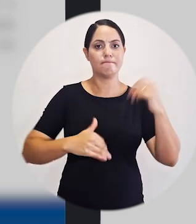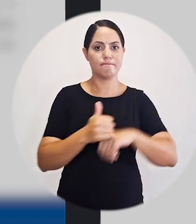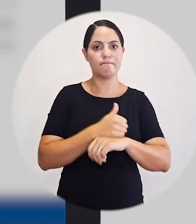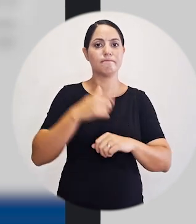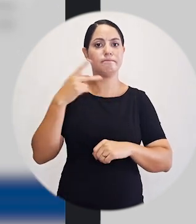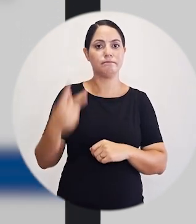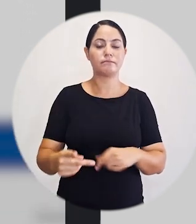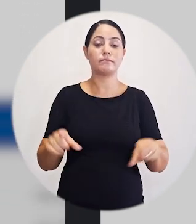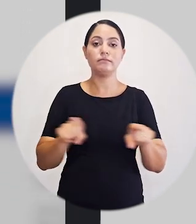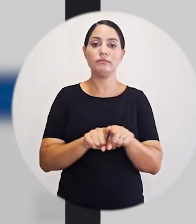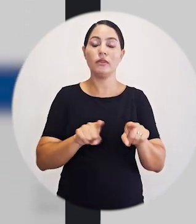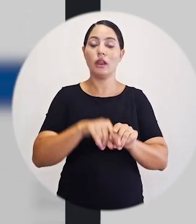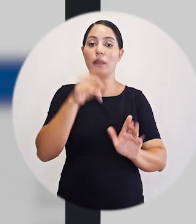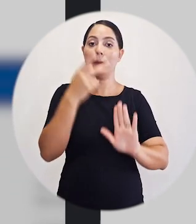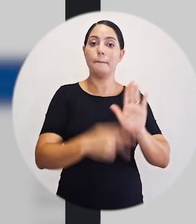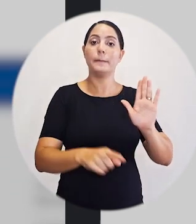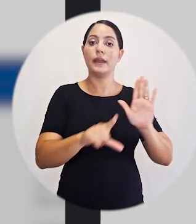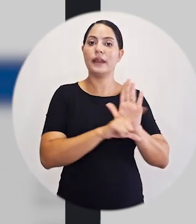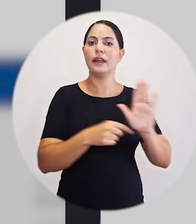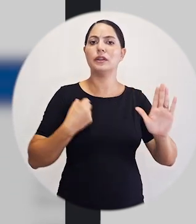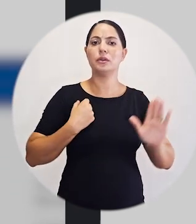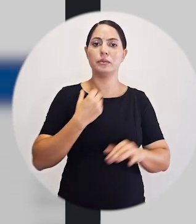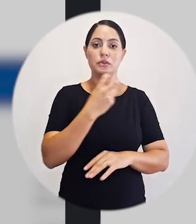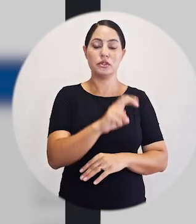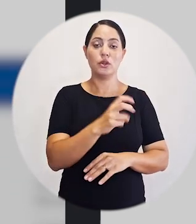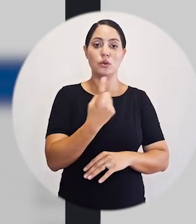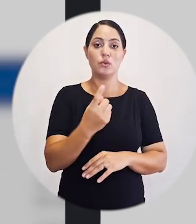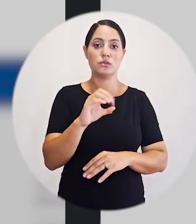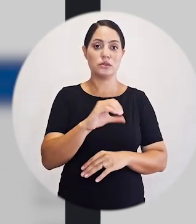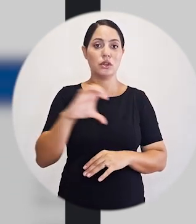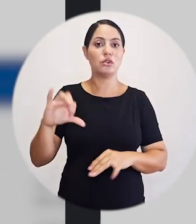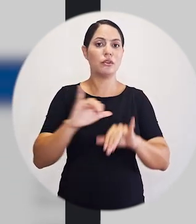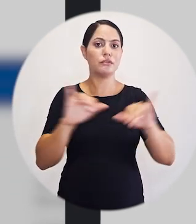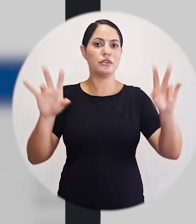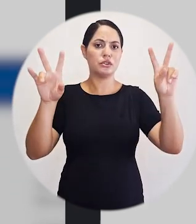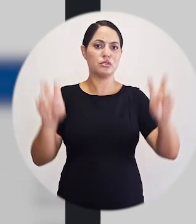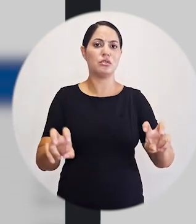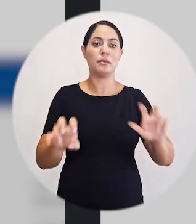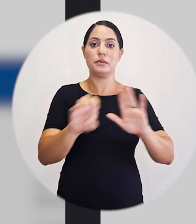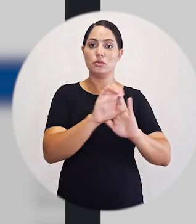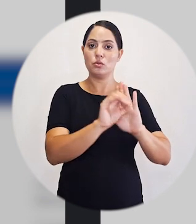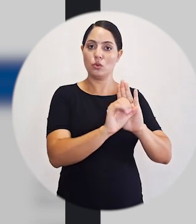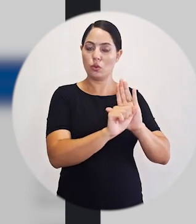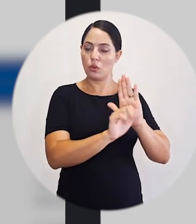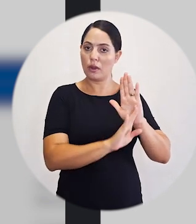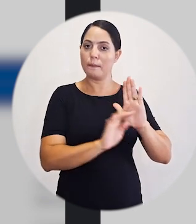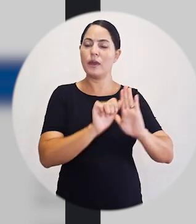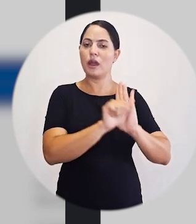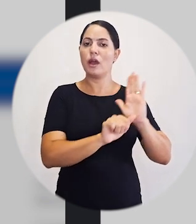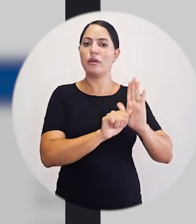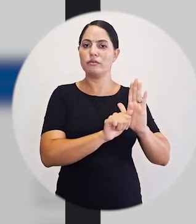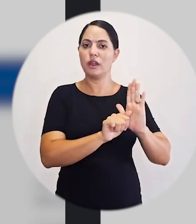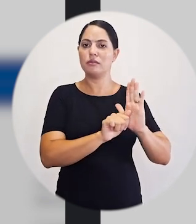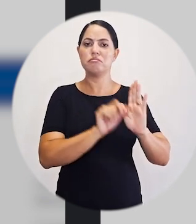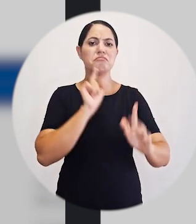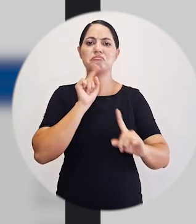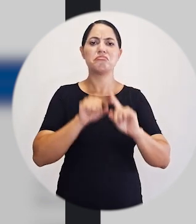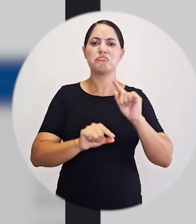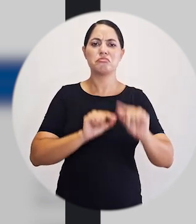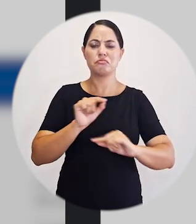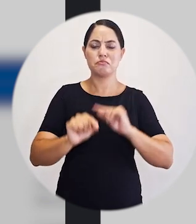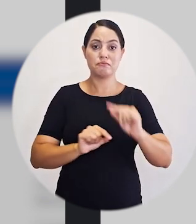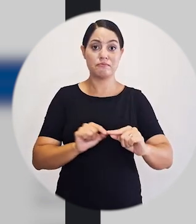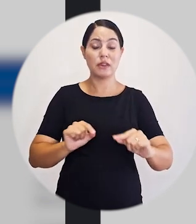atuação profissional. Temos ainda o PL 5109 de 2023, que altera o Estatuto da Advocacia e da OAB para